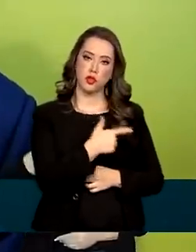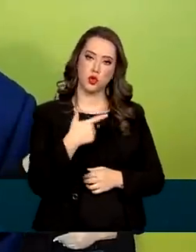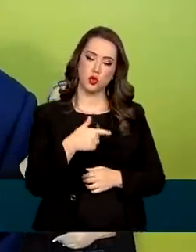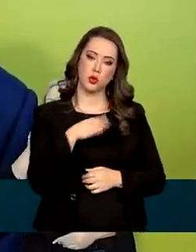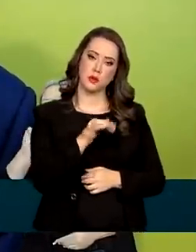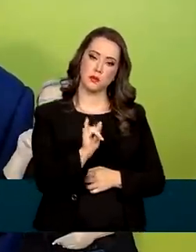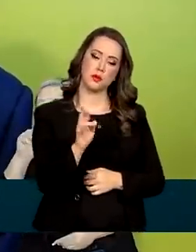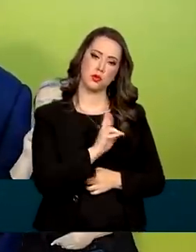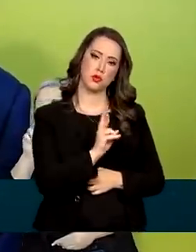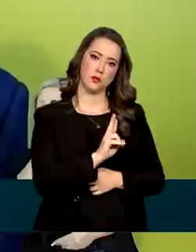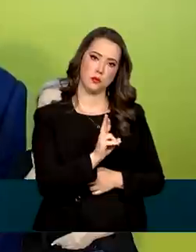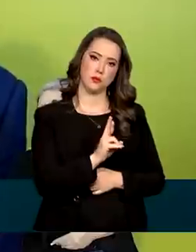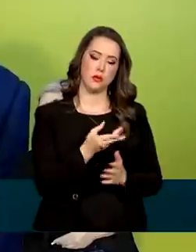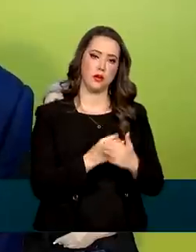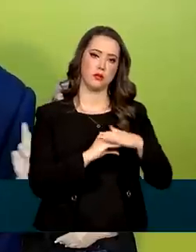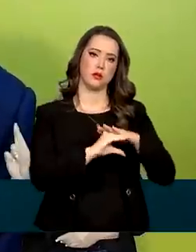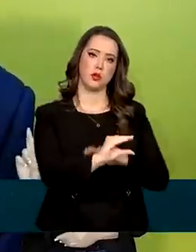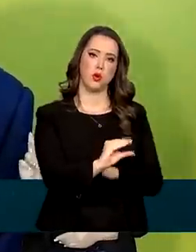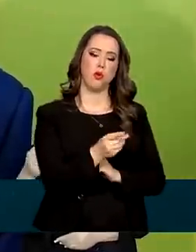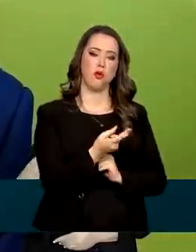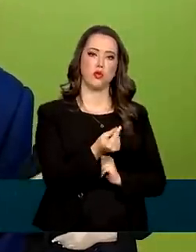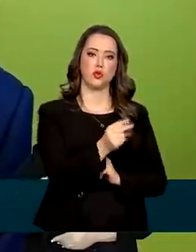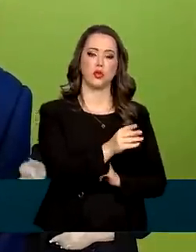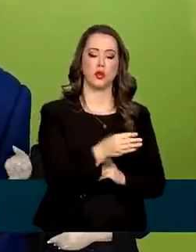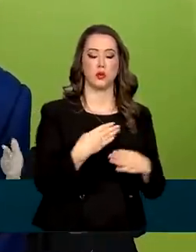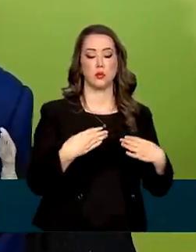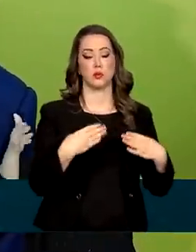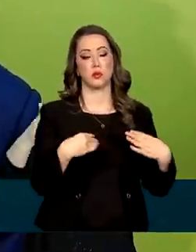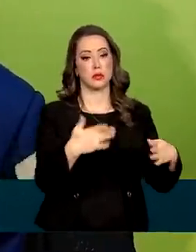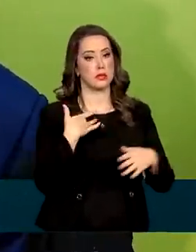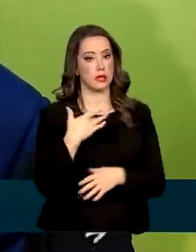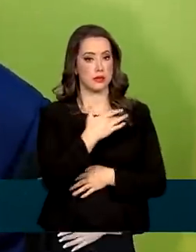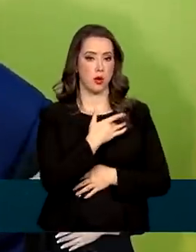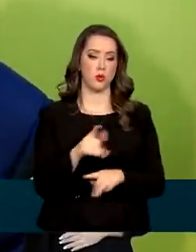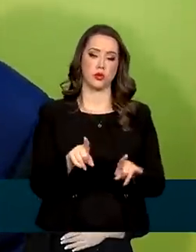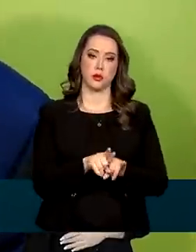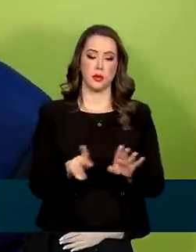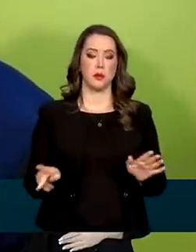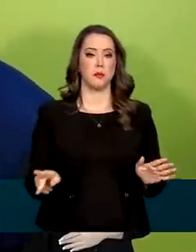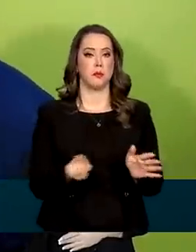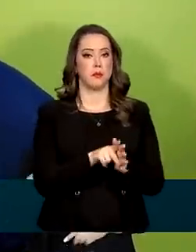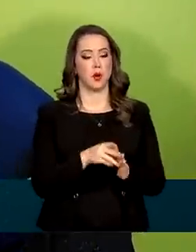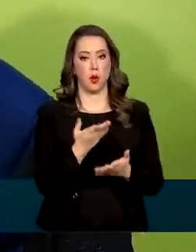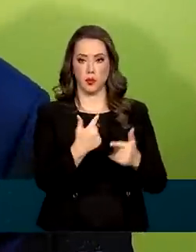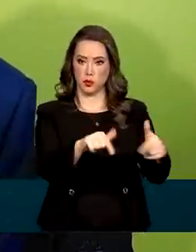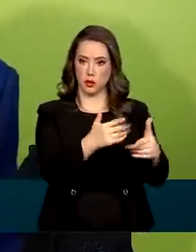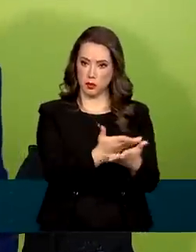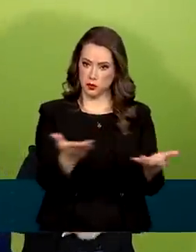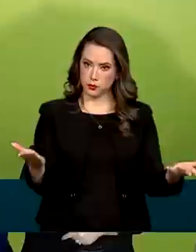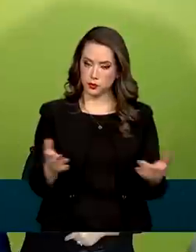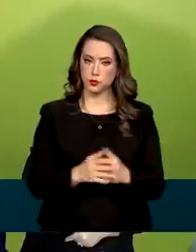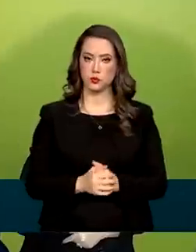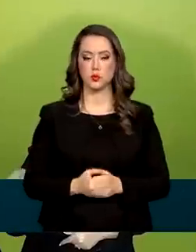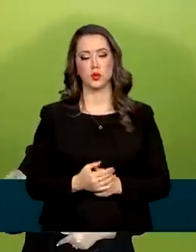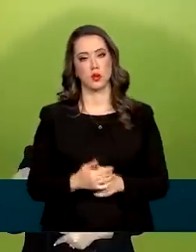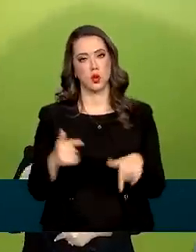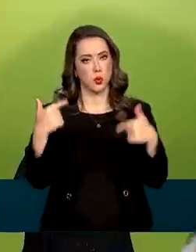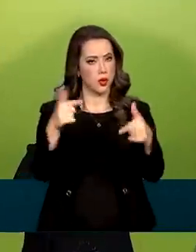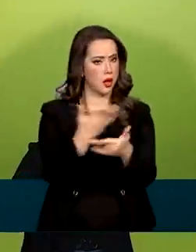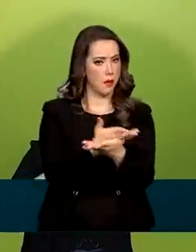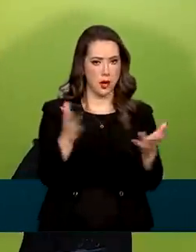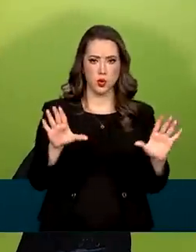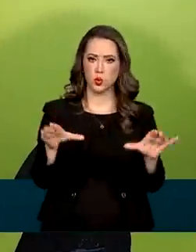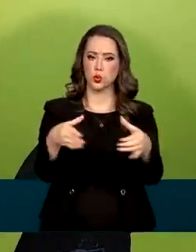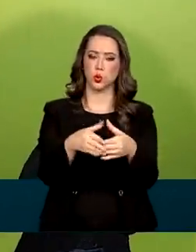reais Irá para a saúde isso é fruto também do trabalho de vocês do trabalho de